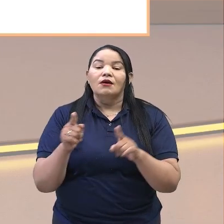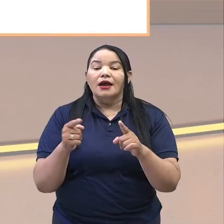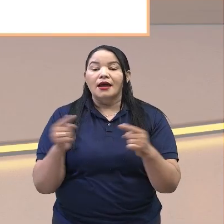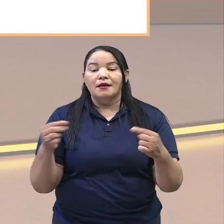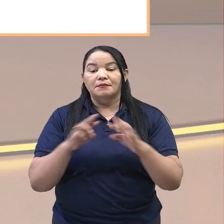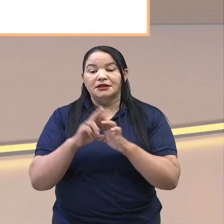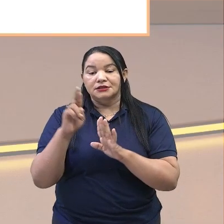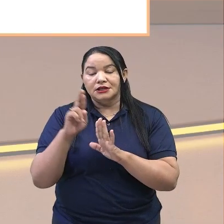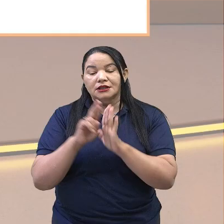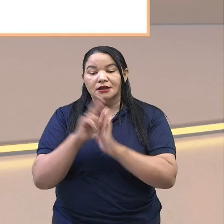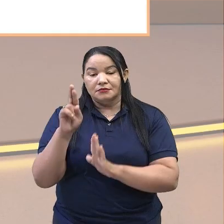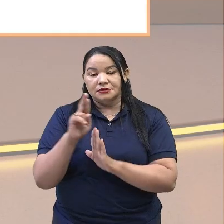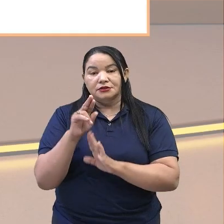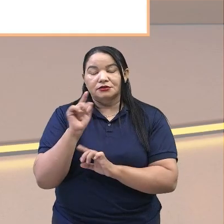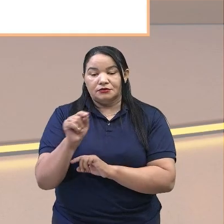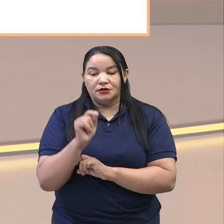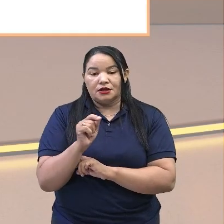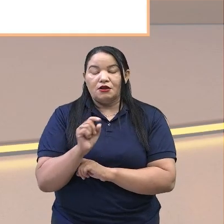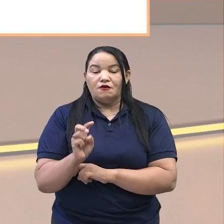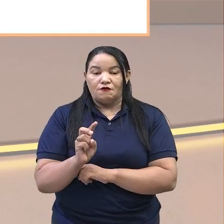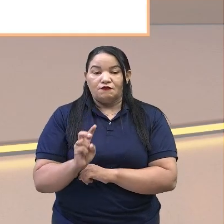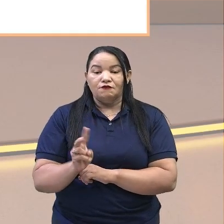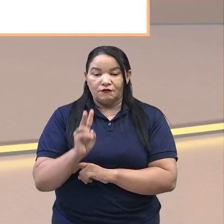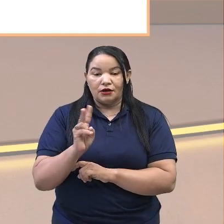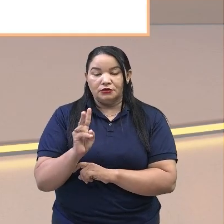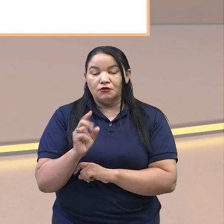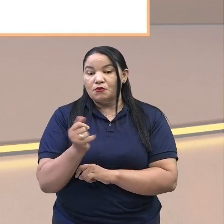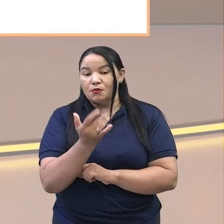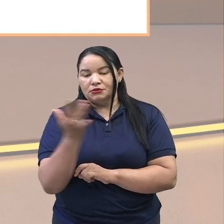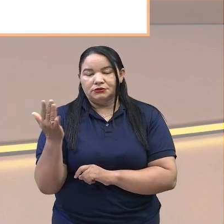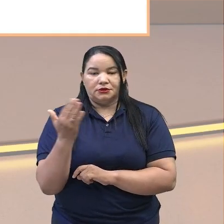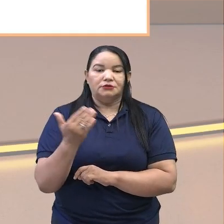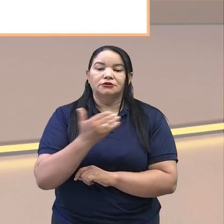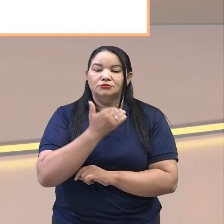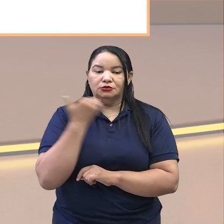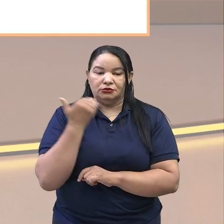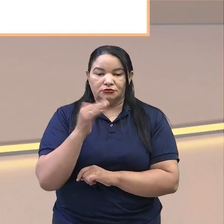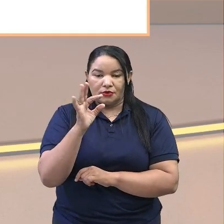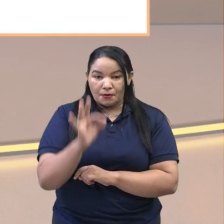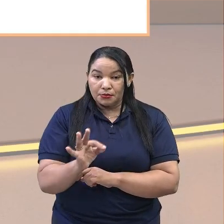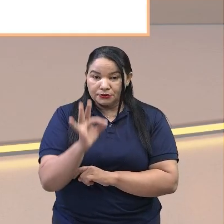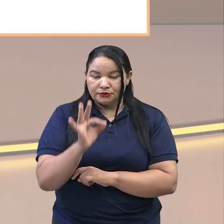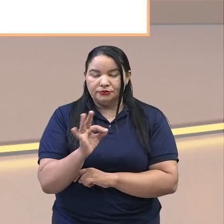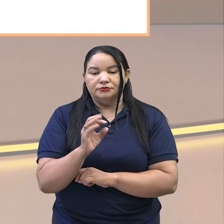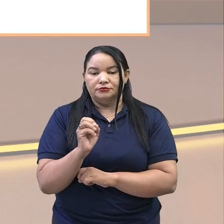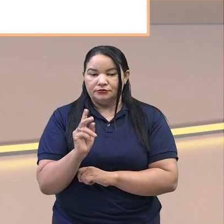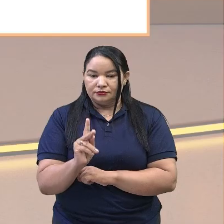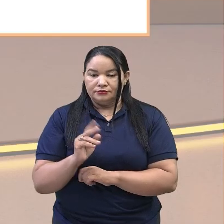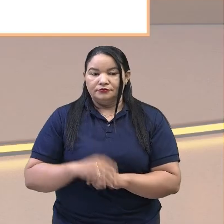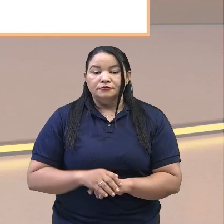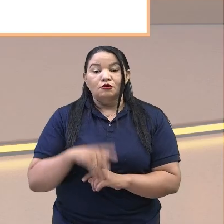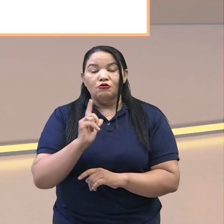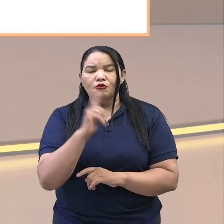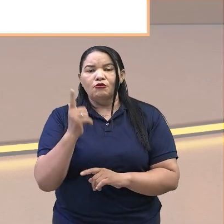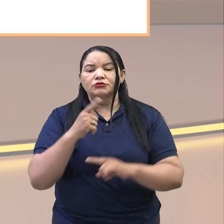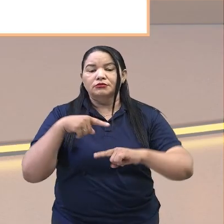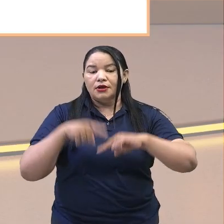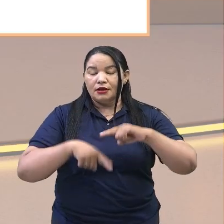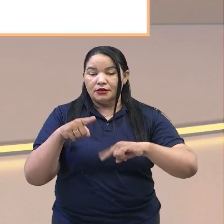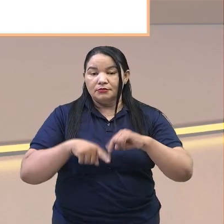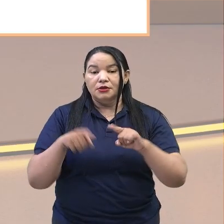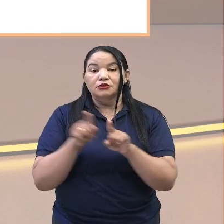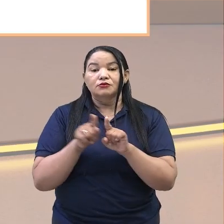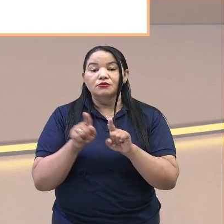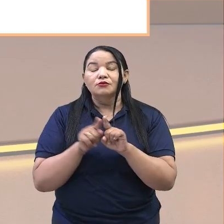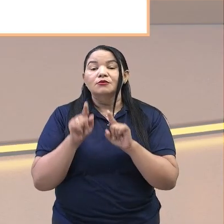taxa bruta de mortalidade, certo? Bem, a gente vai agora para um outro elemento, a escala,